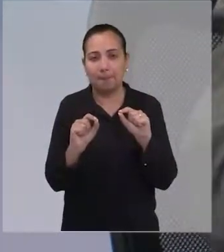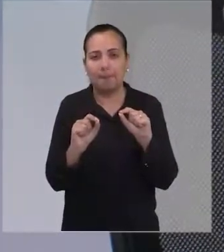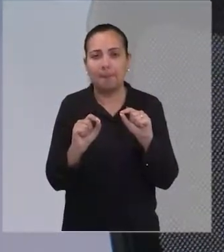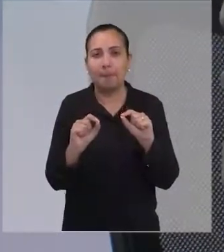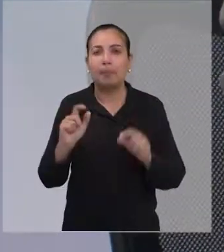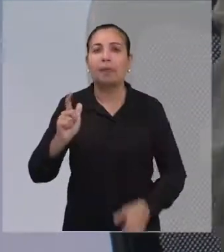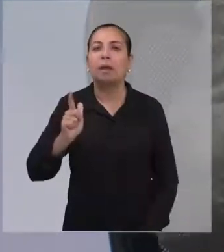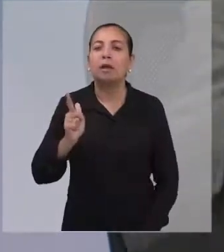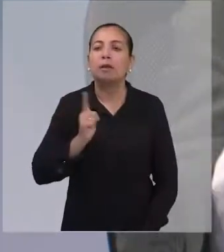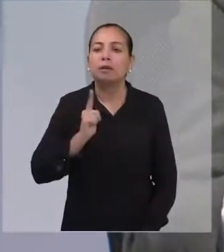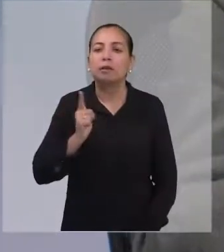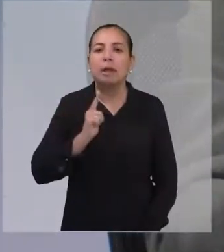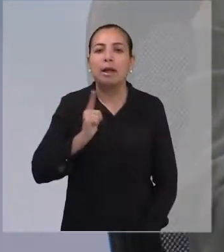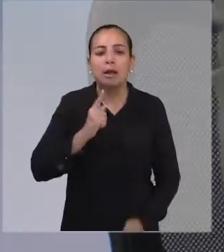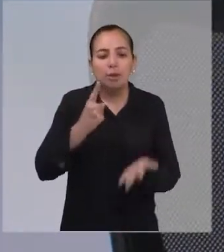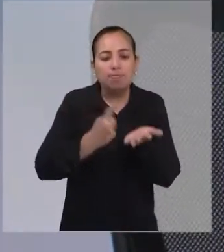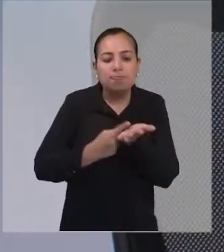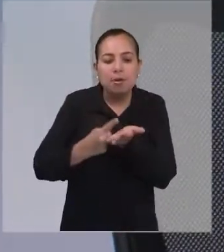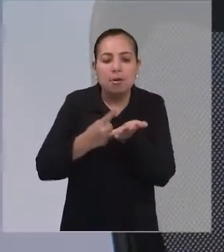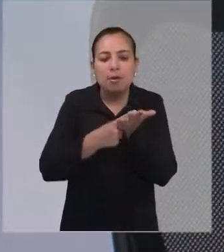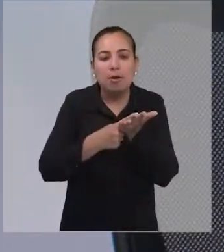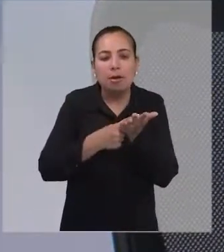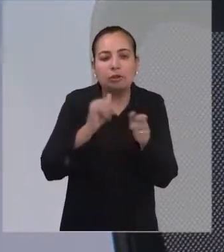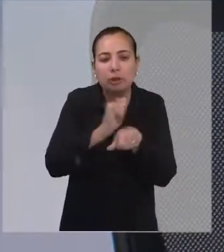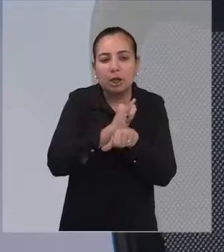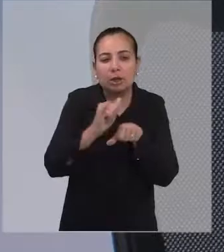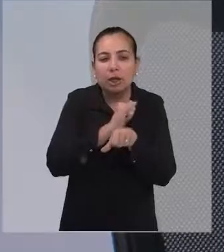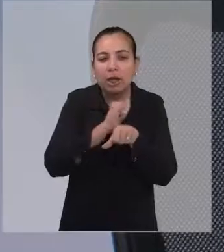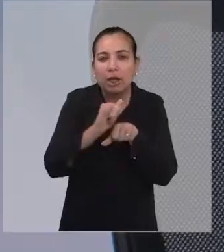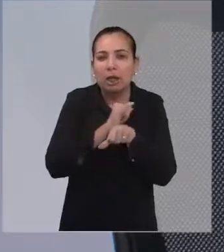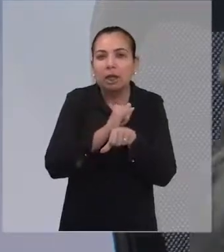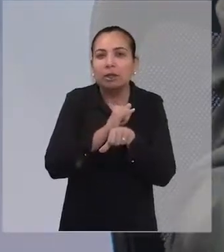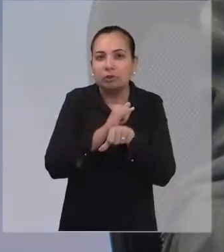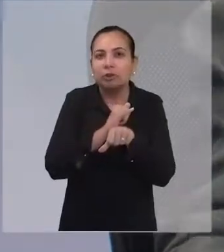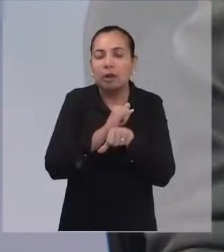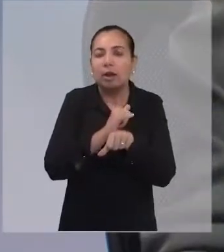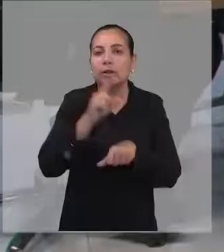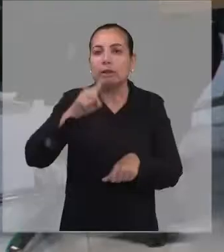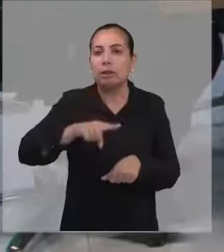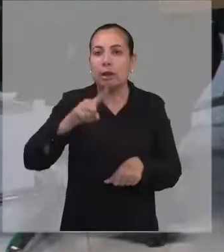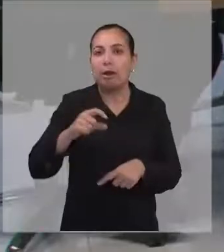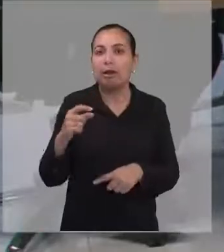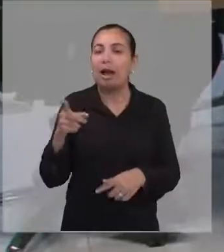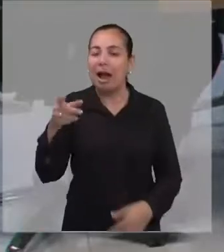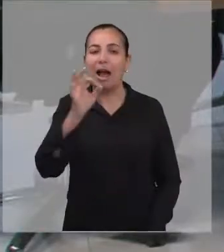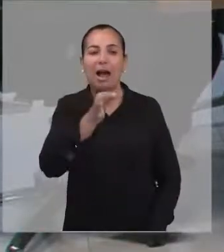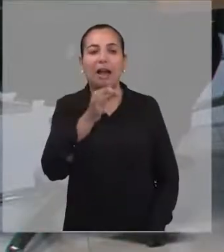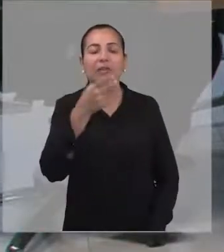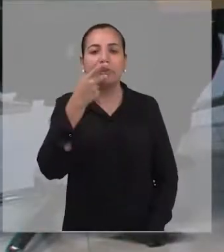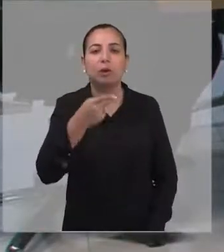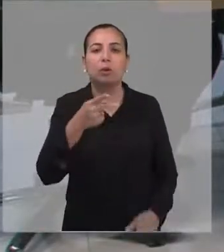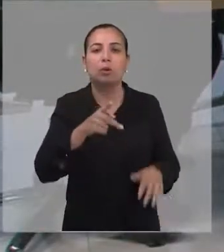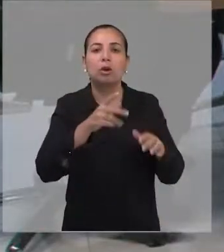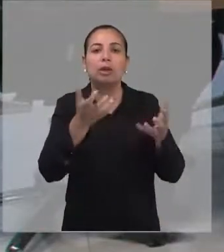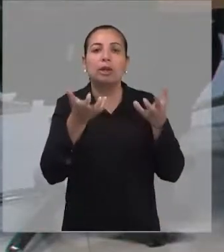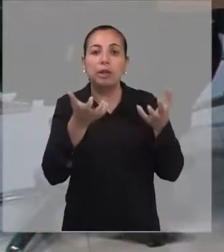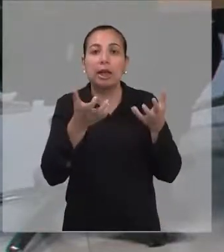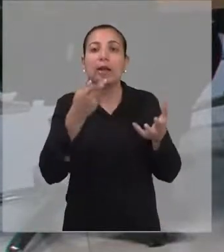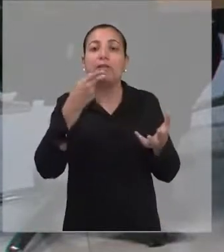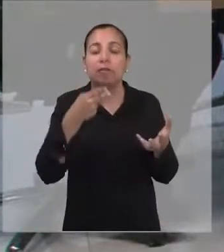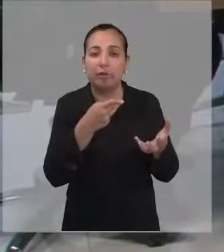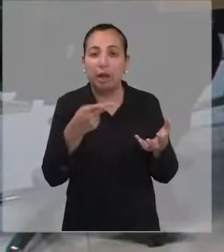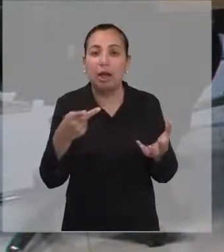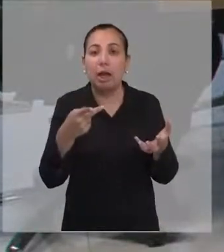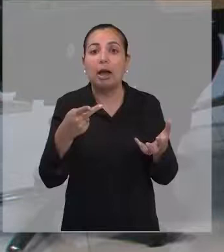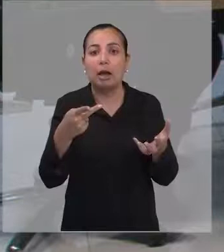uma armação para legitimar uma denúncia. Que ele considerou muito grave, né? Isso é um negócio... Ele tinha que formalizar, ele queria